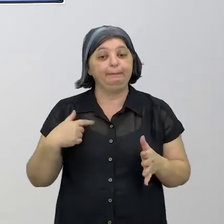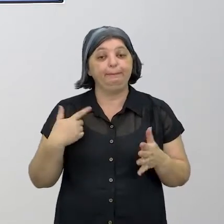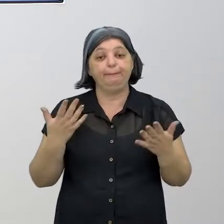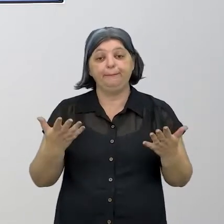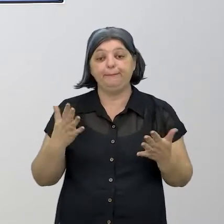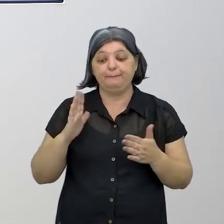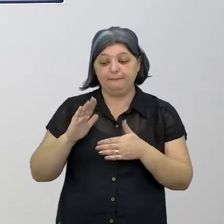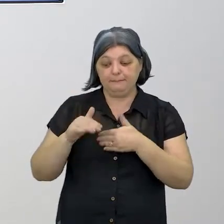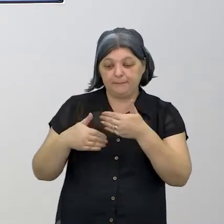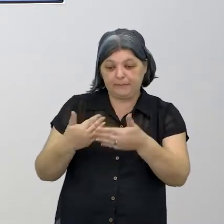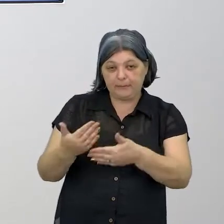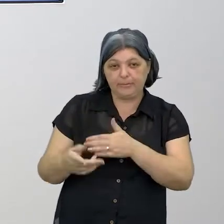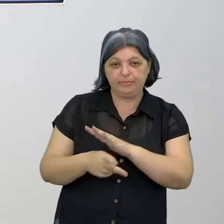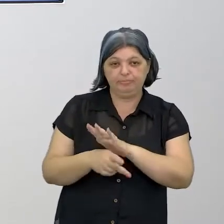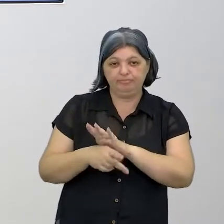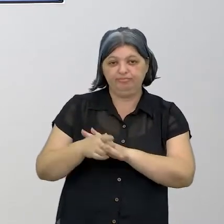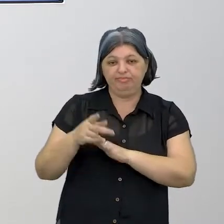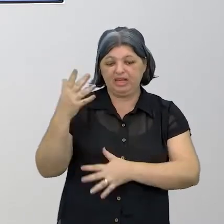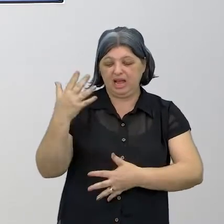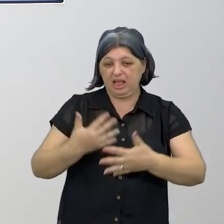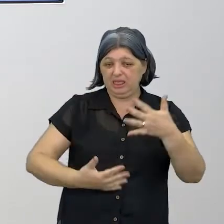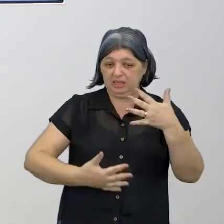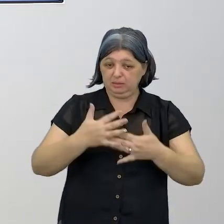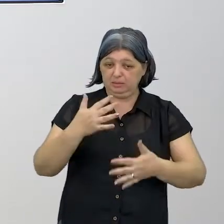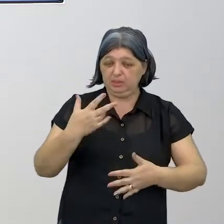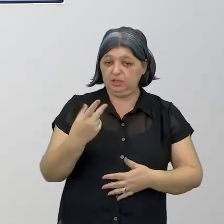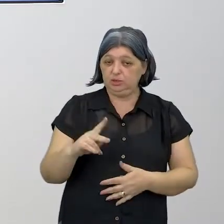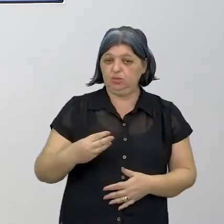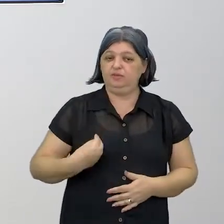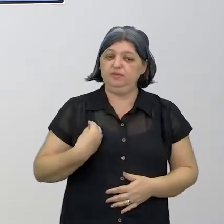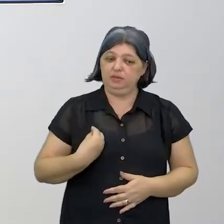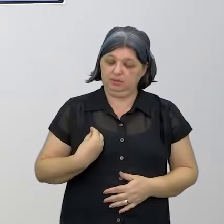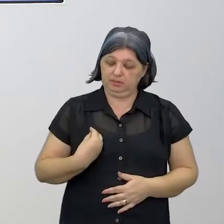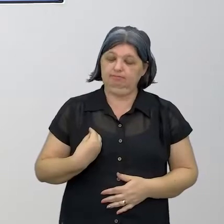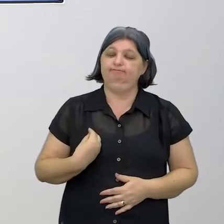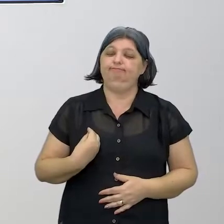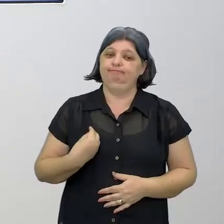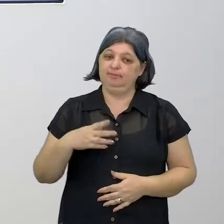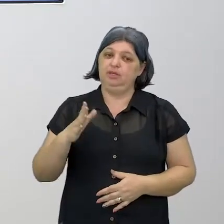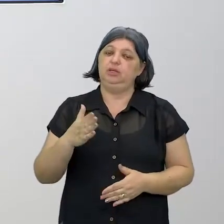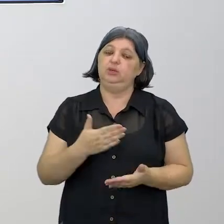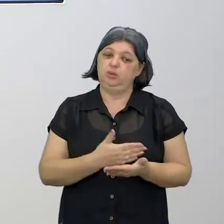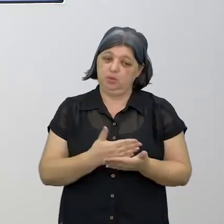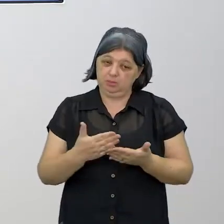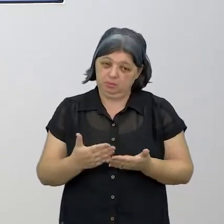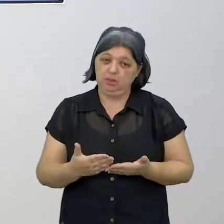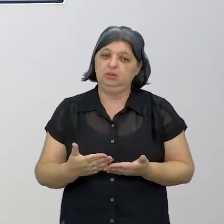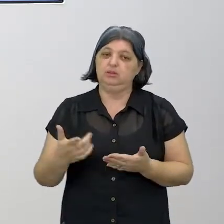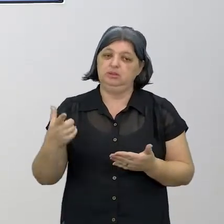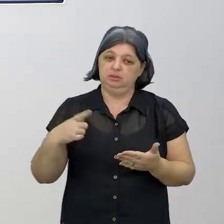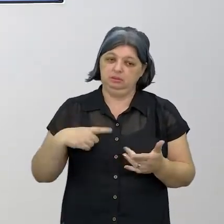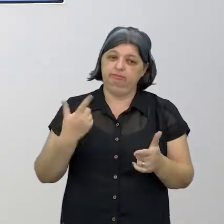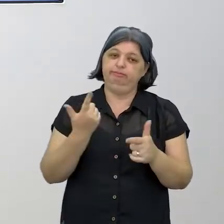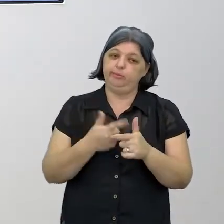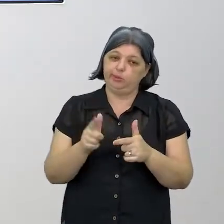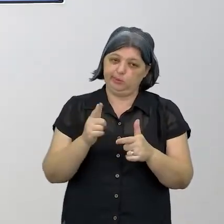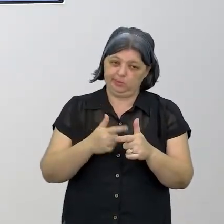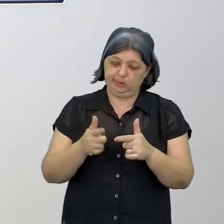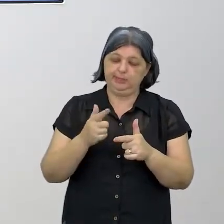de um processo que ele começa a te atrapalhar a viver, aí talvez a gente esteja falando realmente de um transtorno psicológico grave,